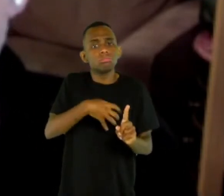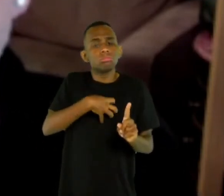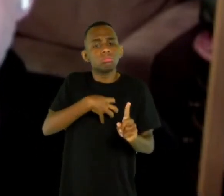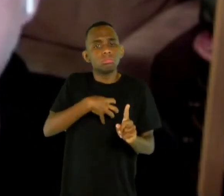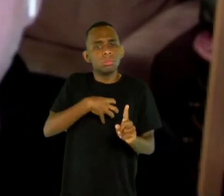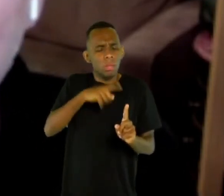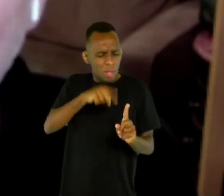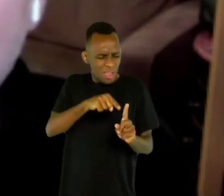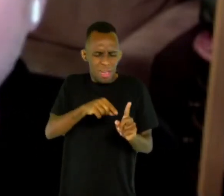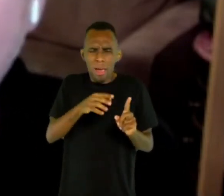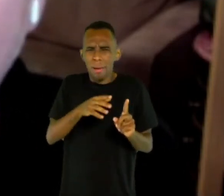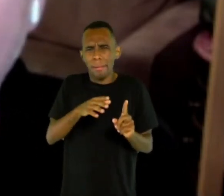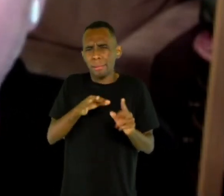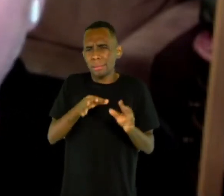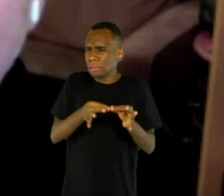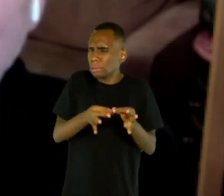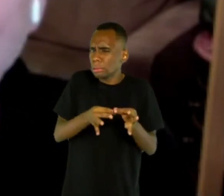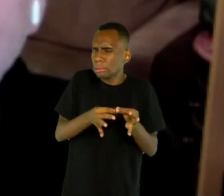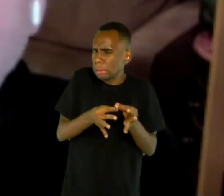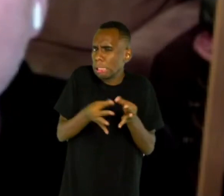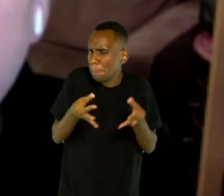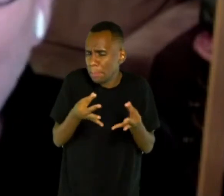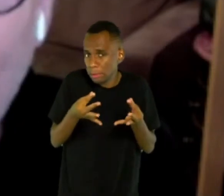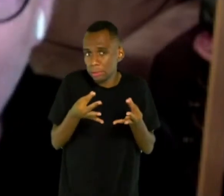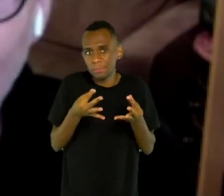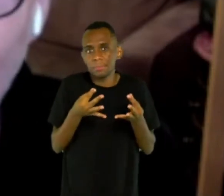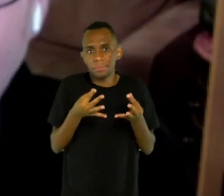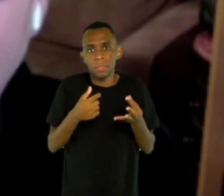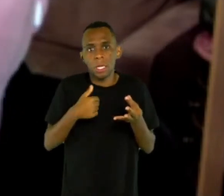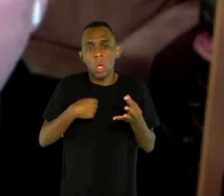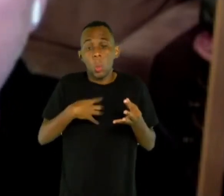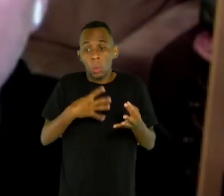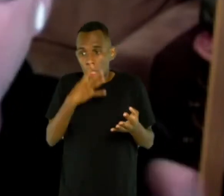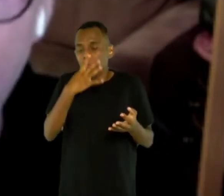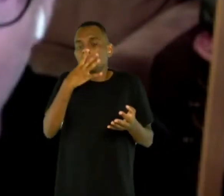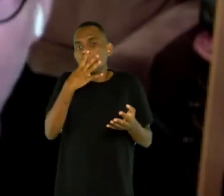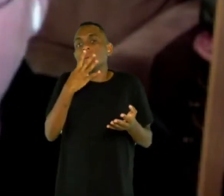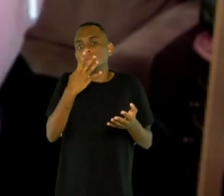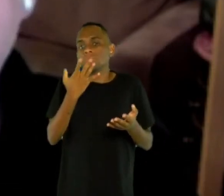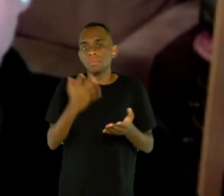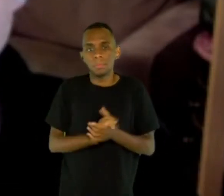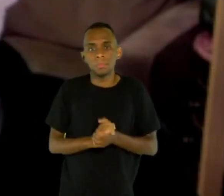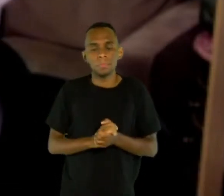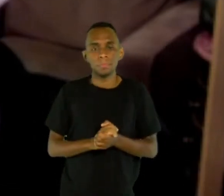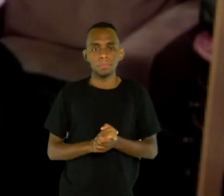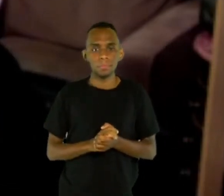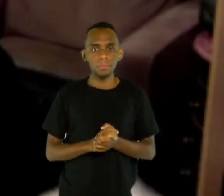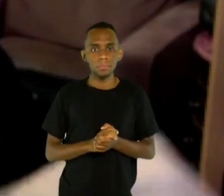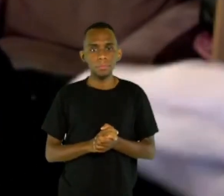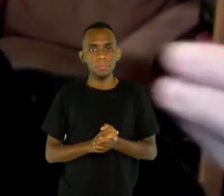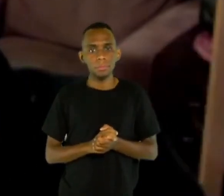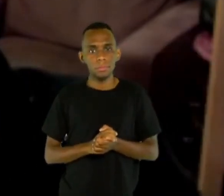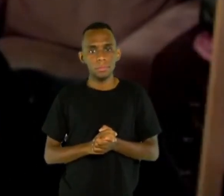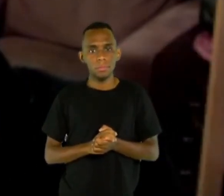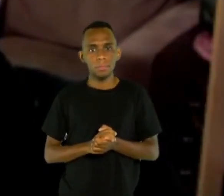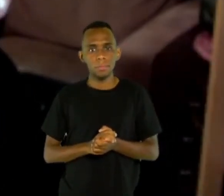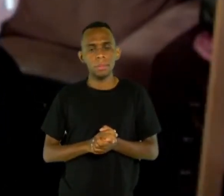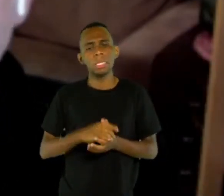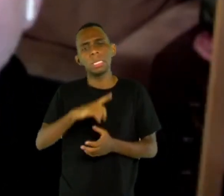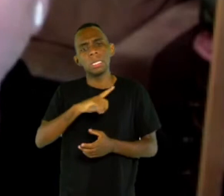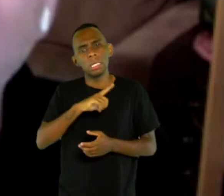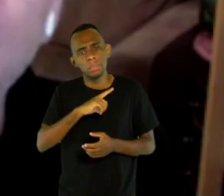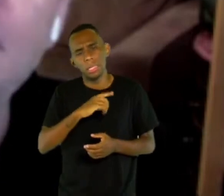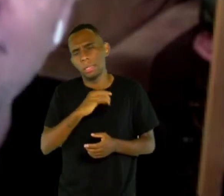síntese de pessoas que eu admiro muito. É um mosaico. Tem ali um pedaço do